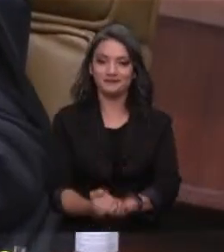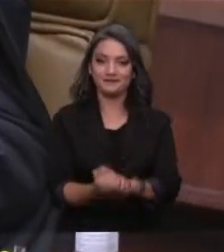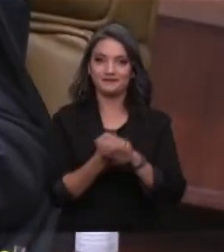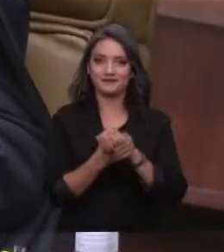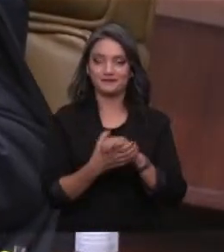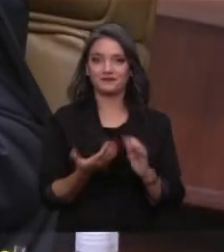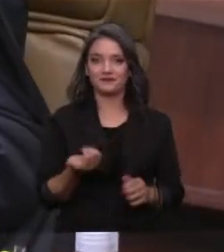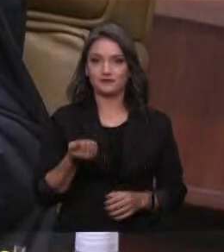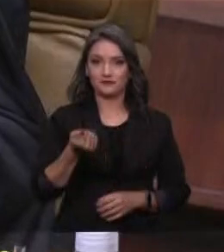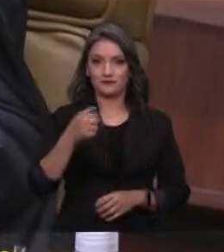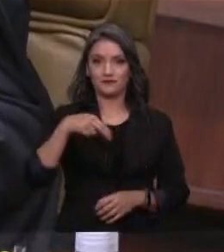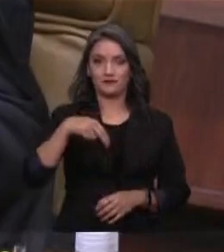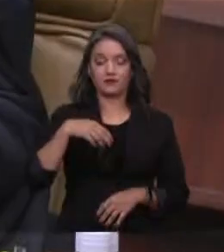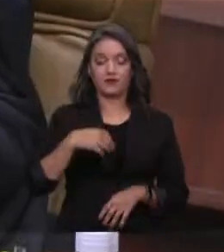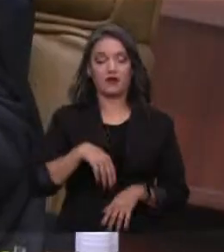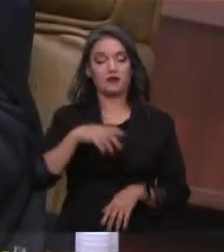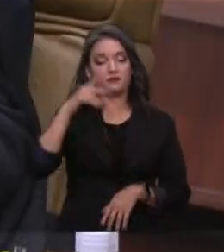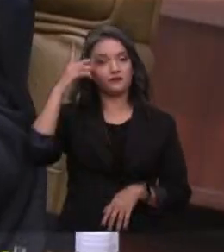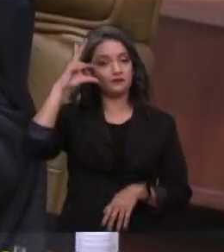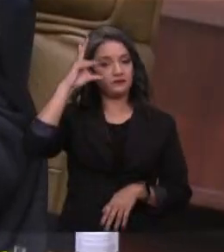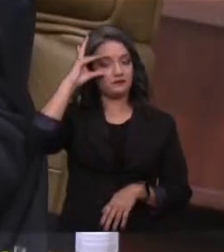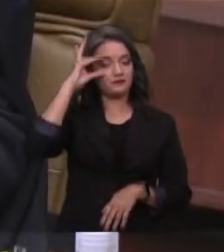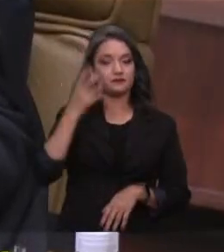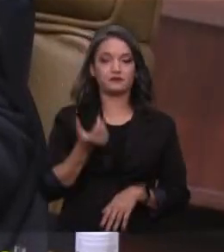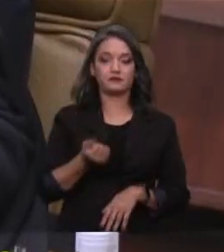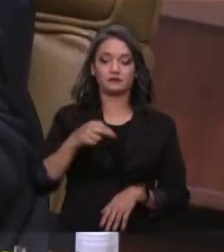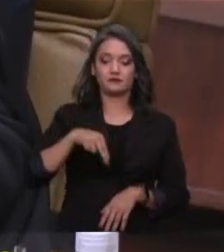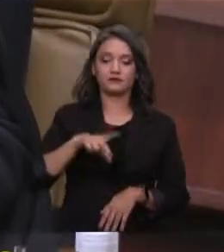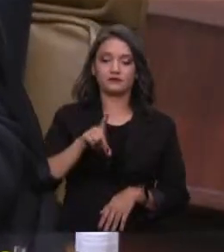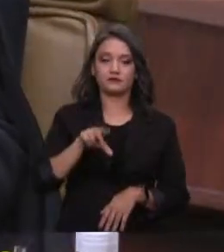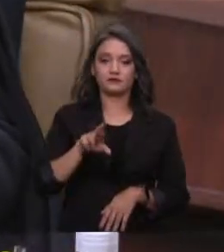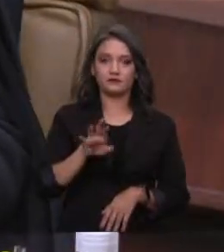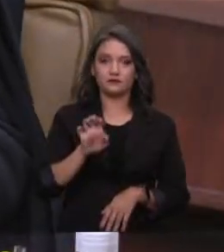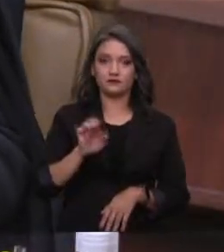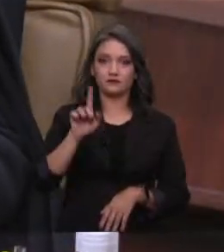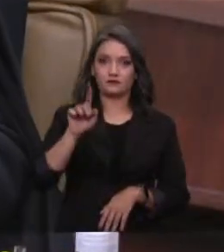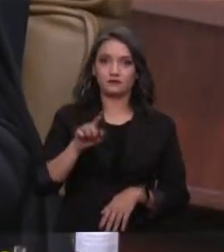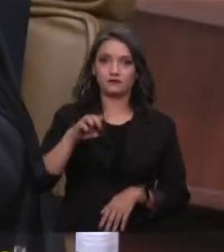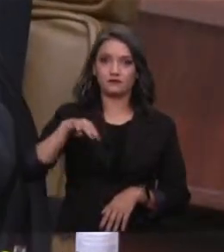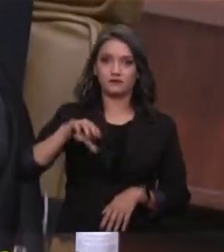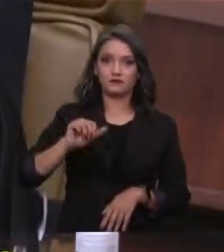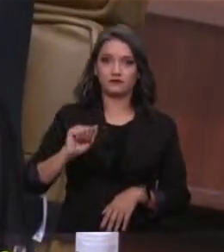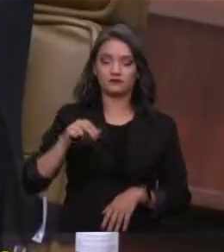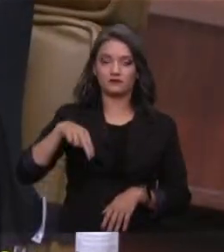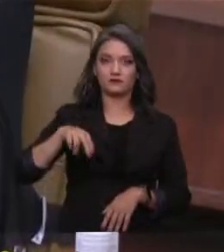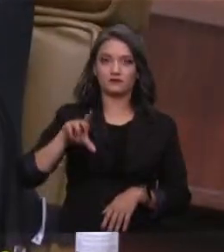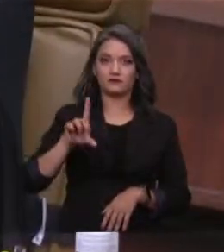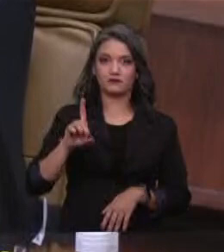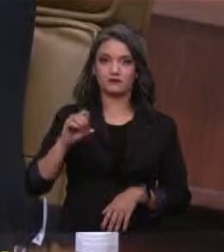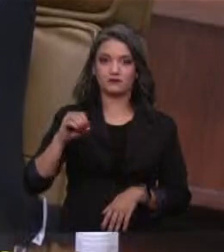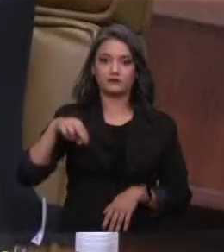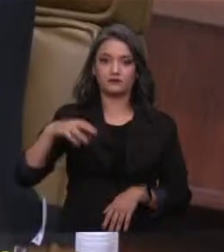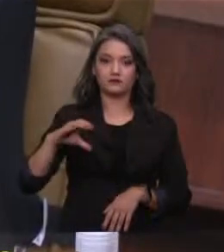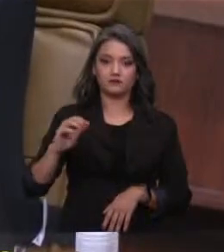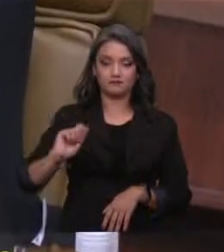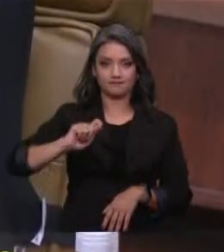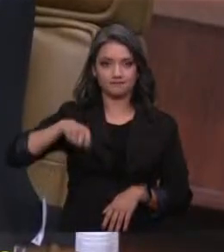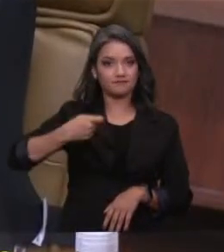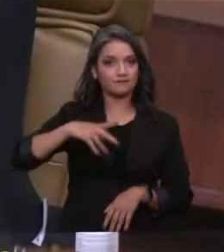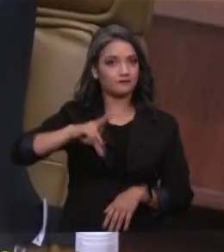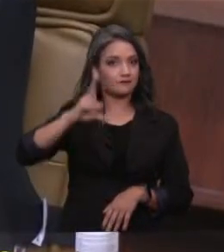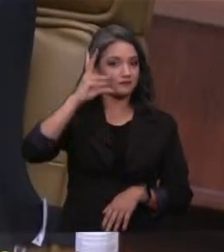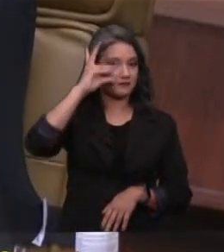Excelência, também aos eminentes pares, ministra Carmen Lúcia, eminente relator, ministro Edson